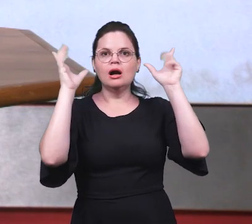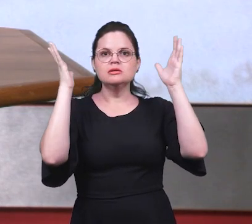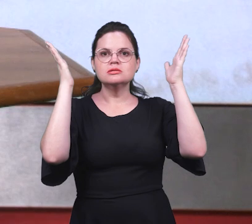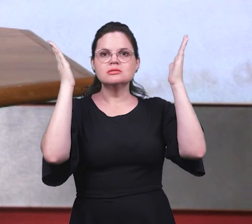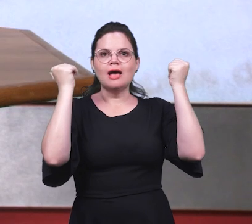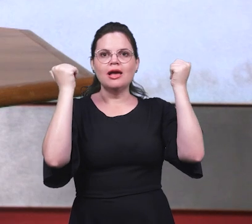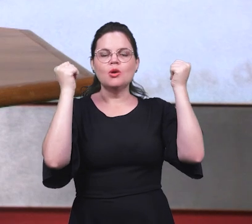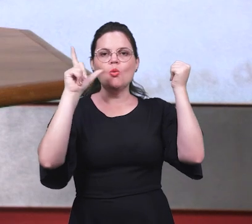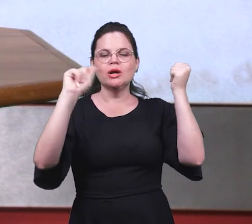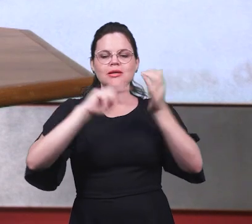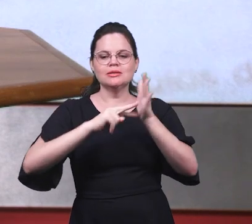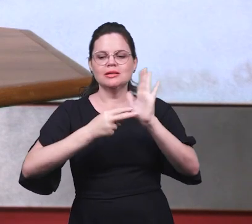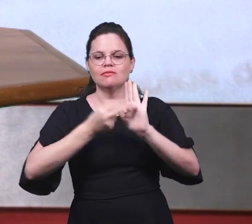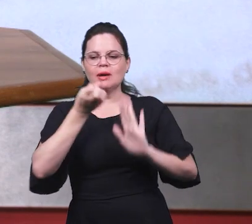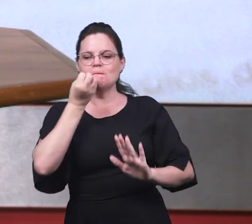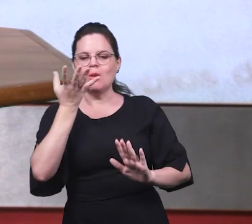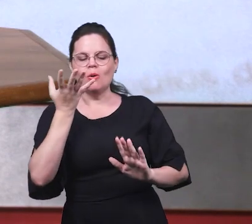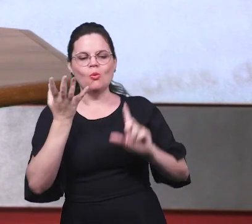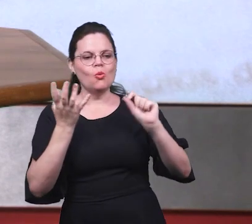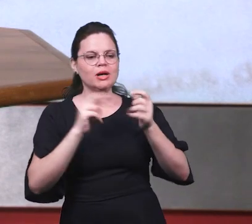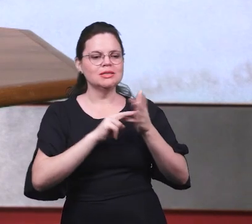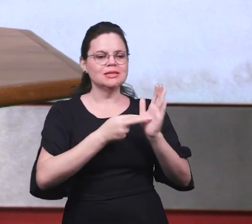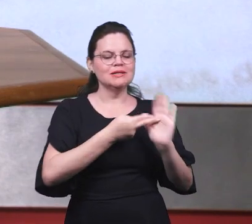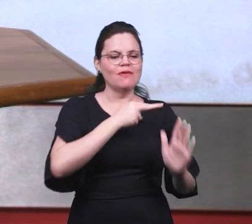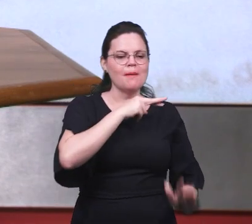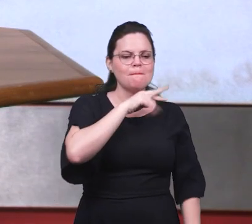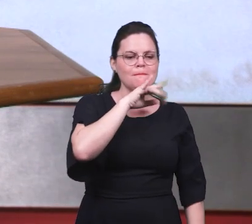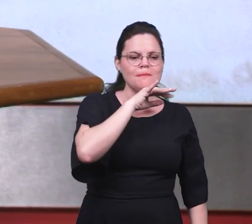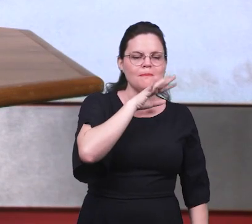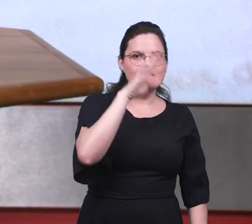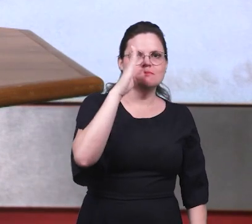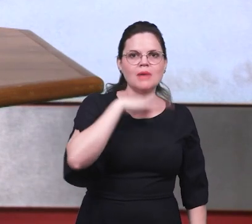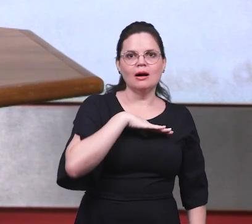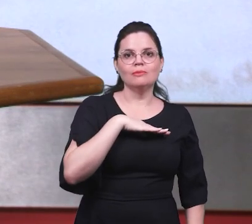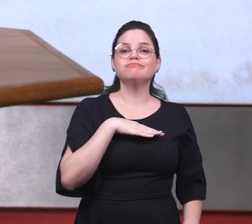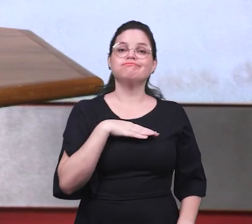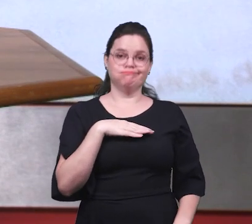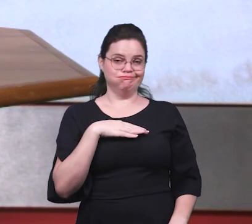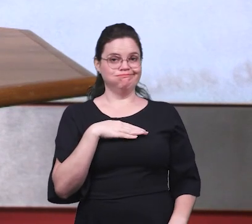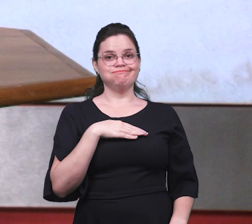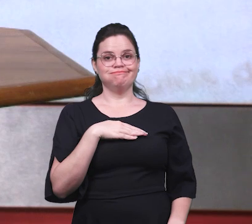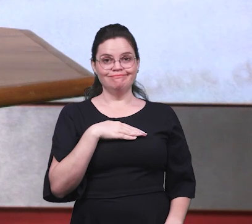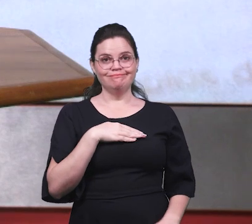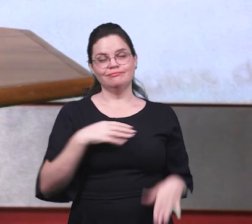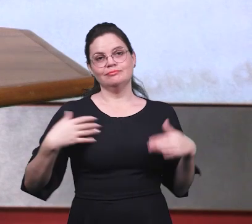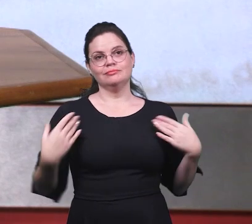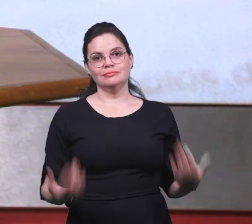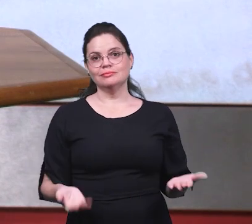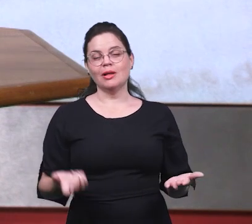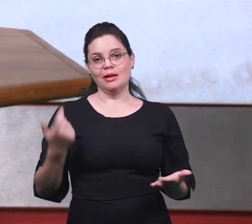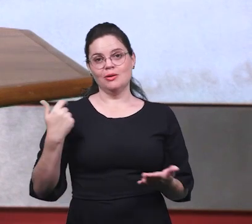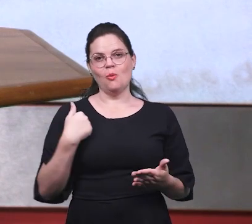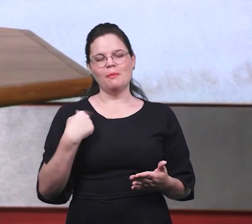mal. E aqui se concentra a questão fundamental para a vida. Não é